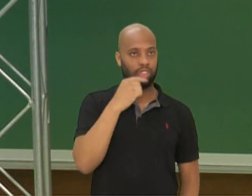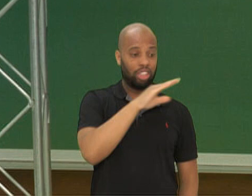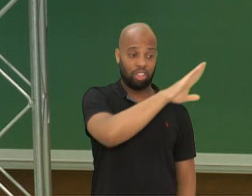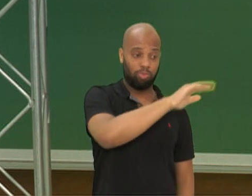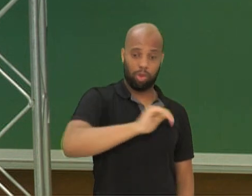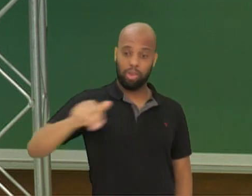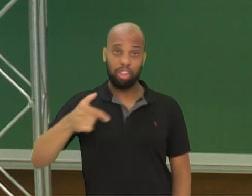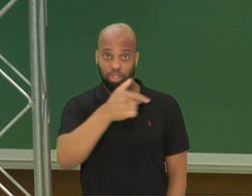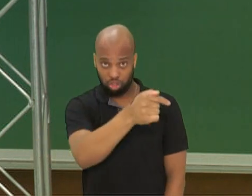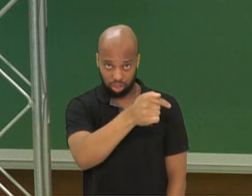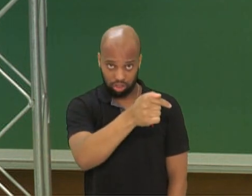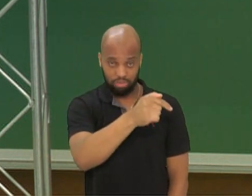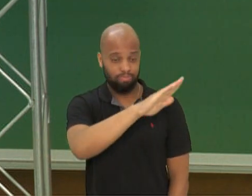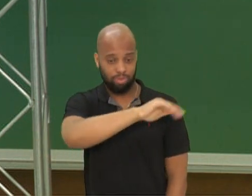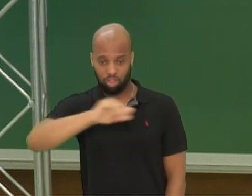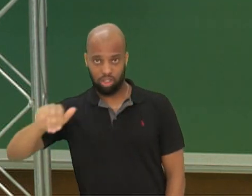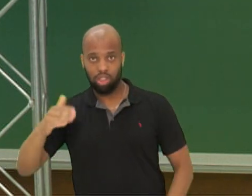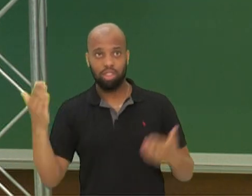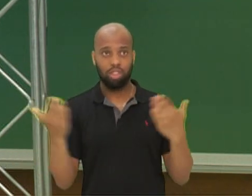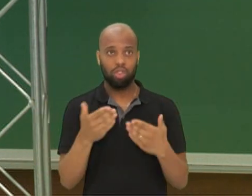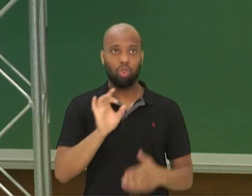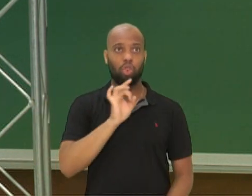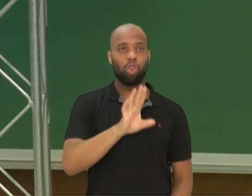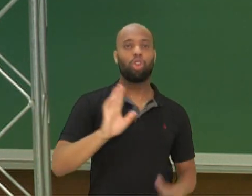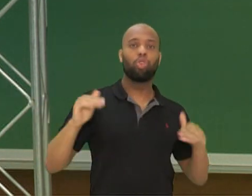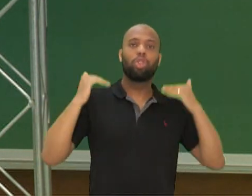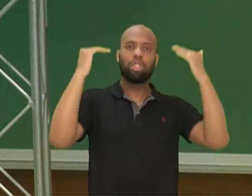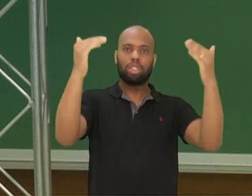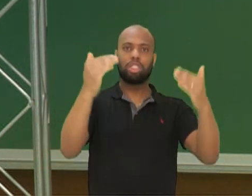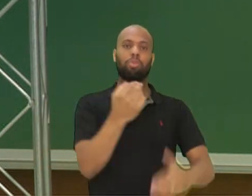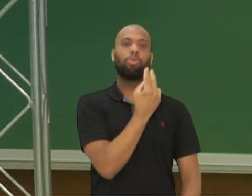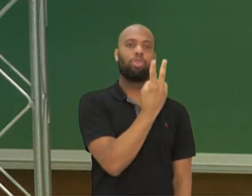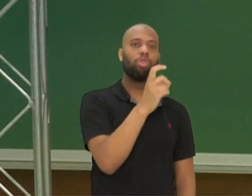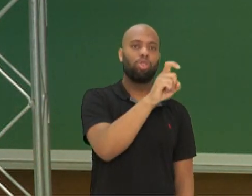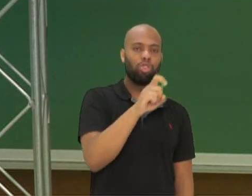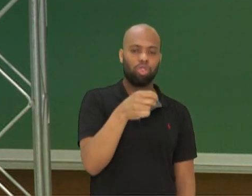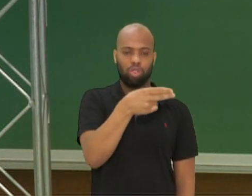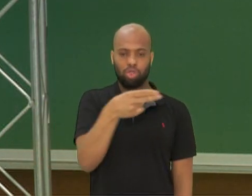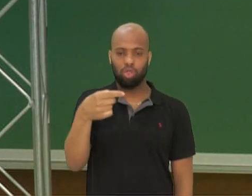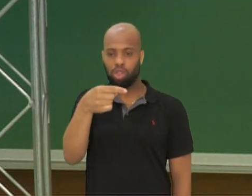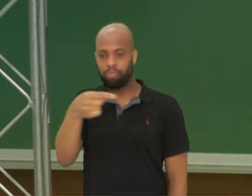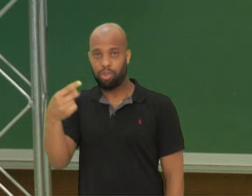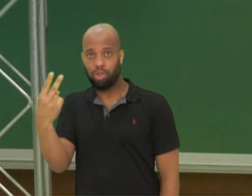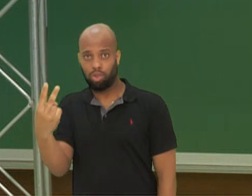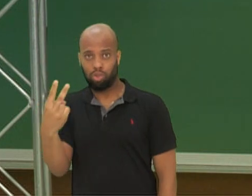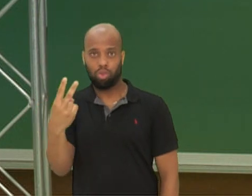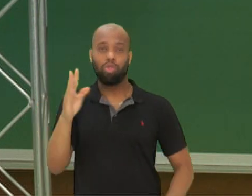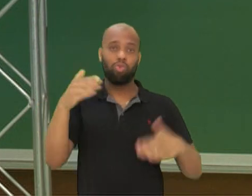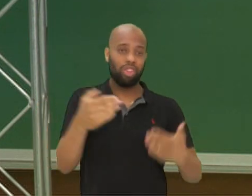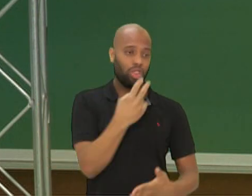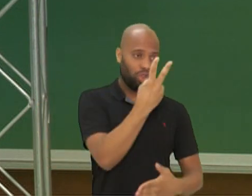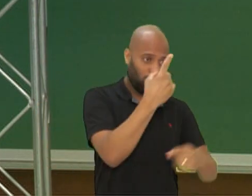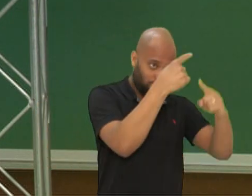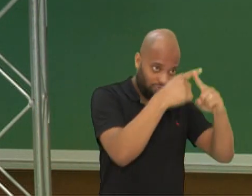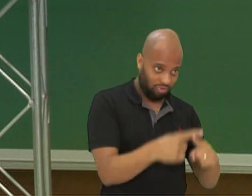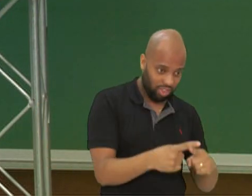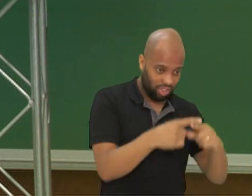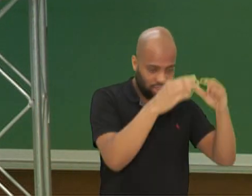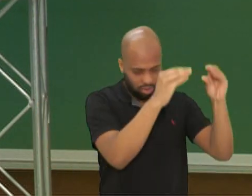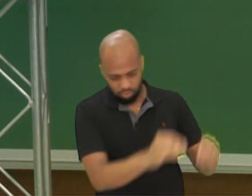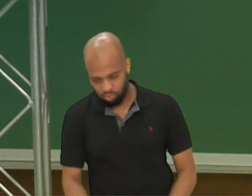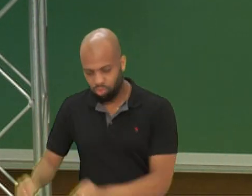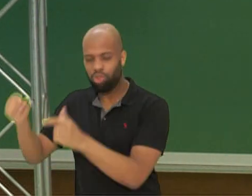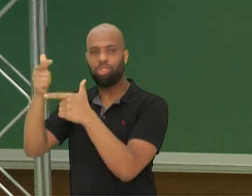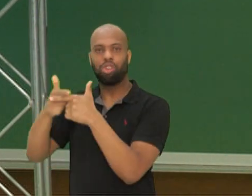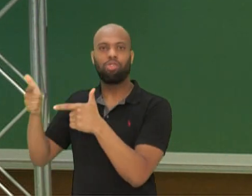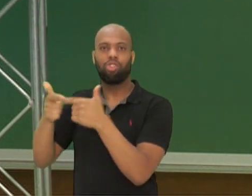gente vai aprendendo. Muito bem, gente. Exercício 3. E aqui vai mais uma dica do professor, antes